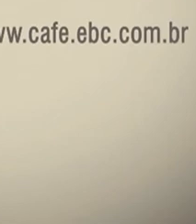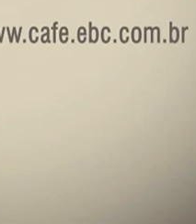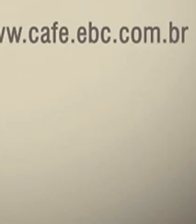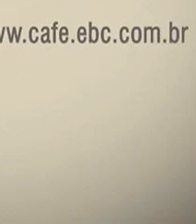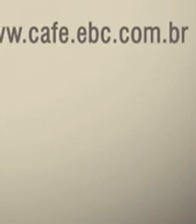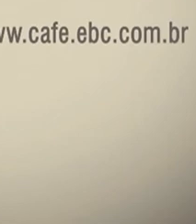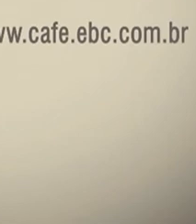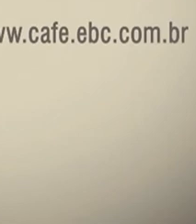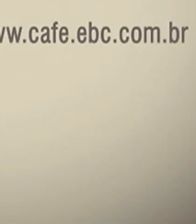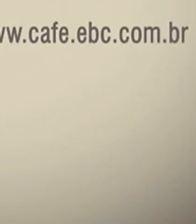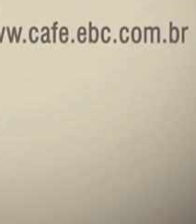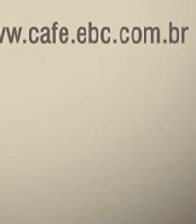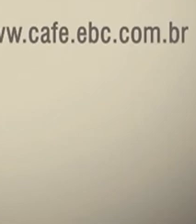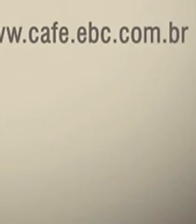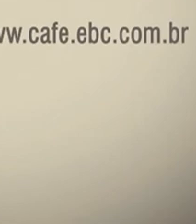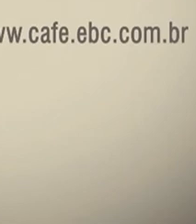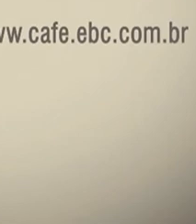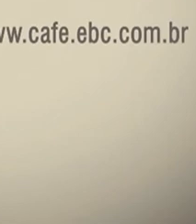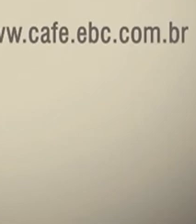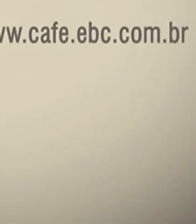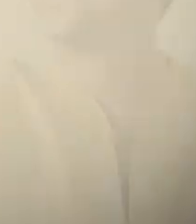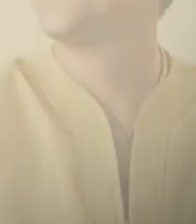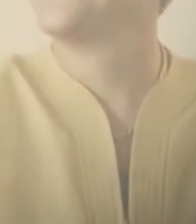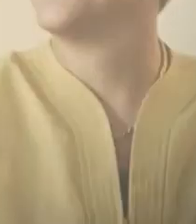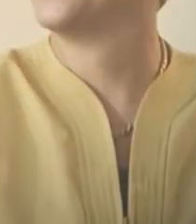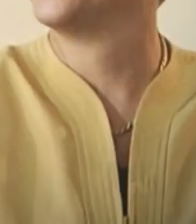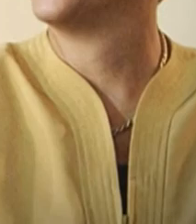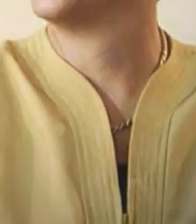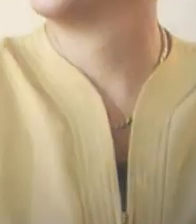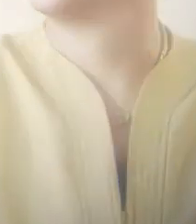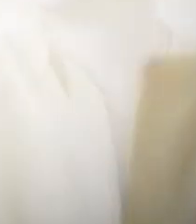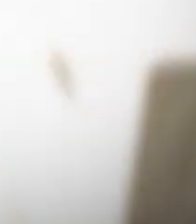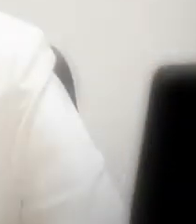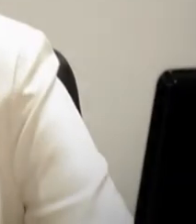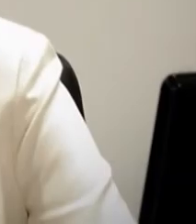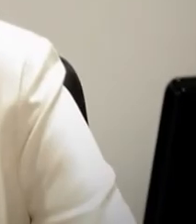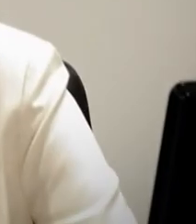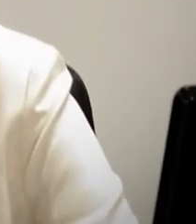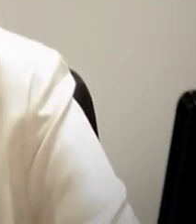Com.br Nós voltamos a próxima segunda-feira Até lá